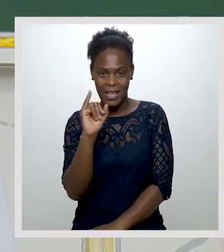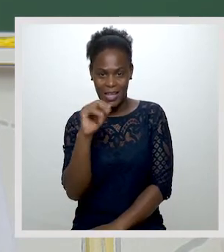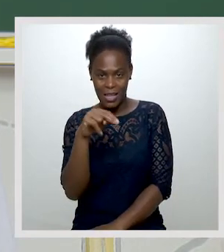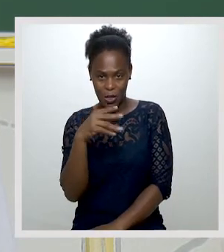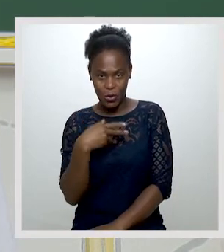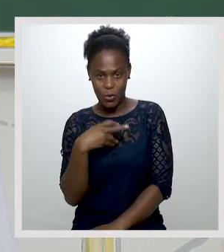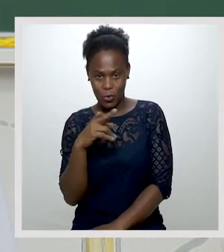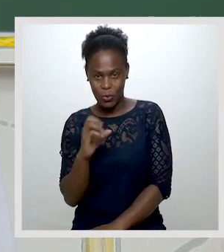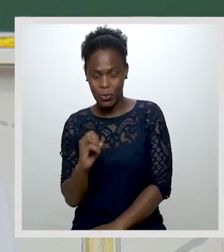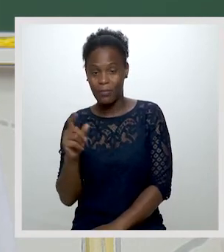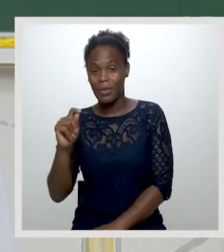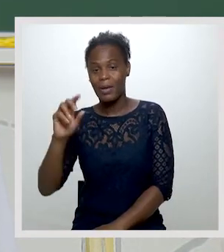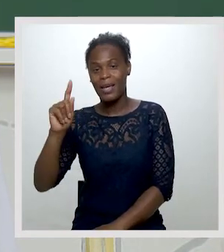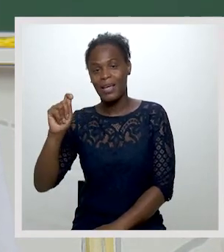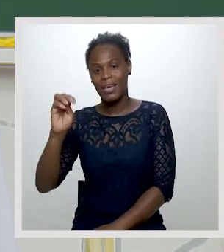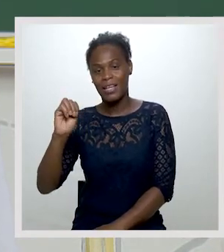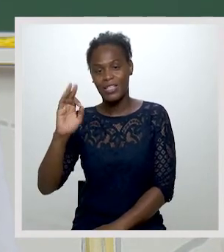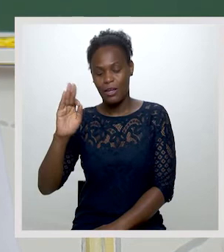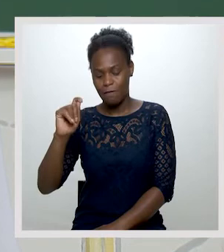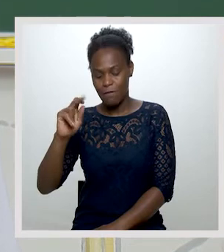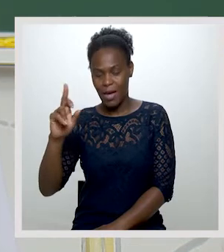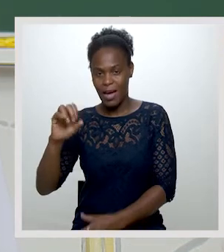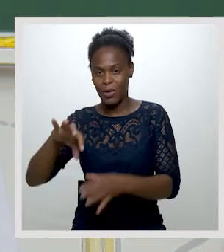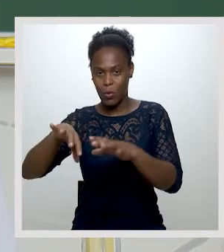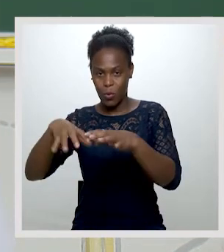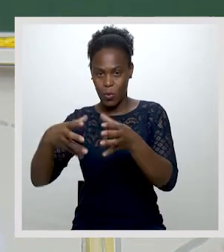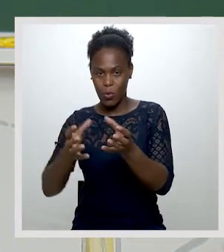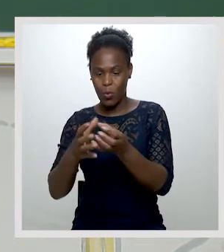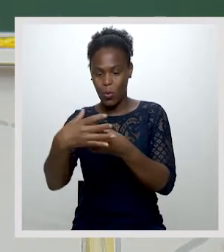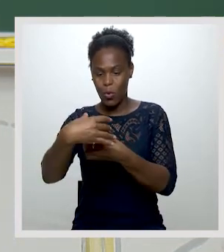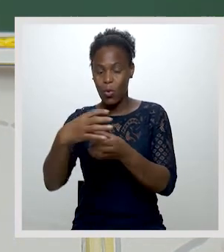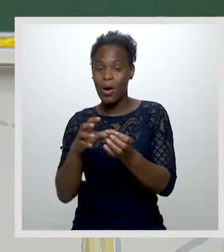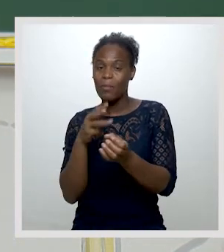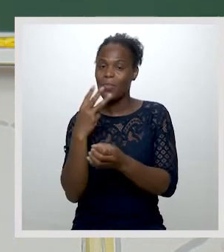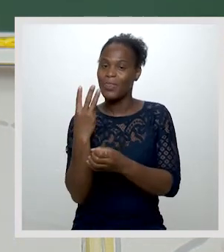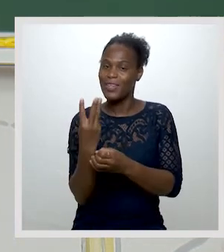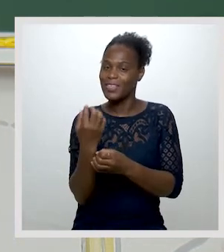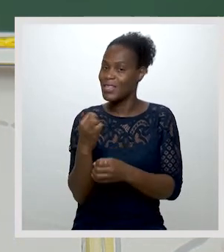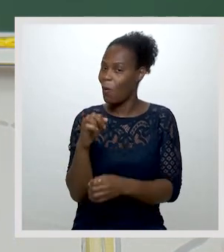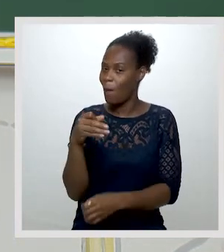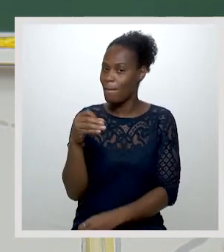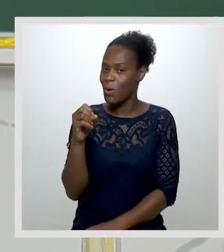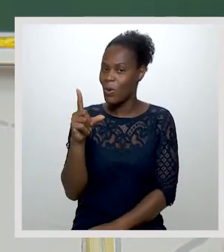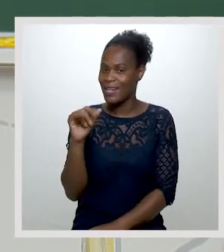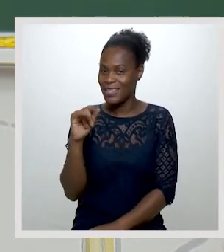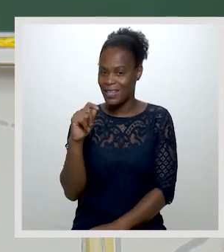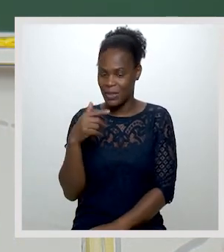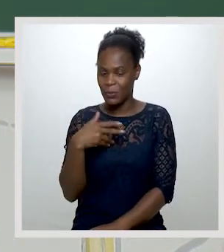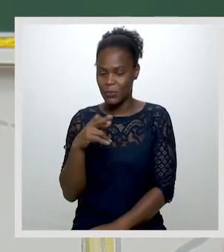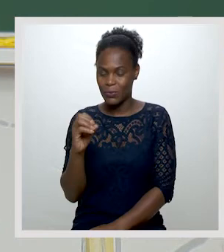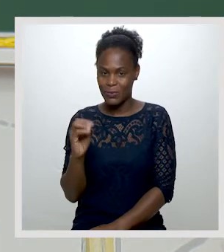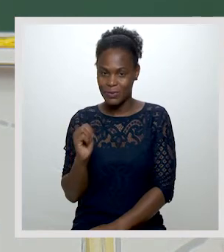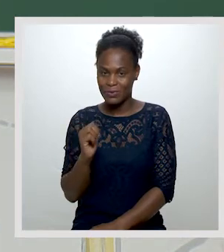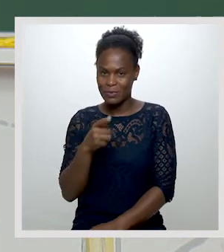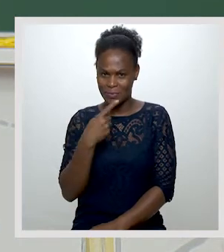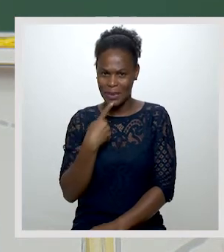sólidos que estão aqui que são considerados não poliedros. Entenderam?